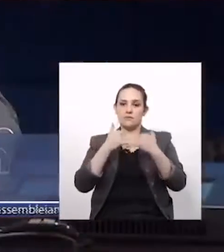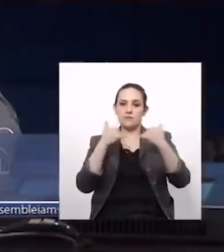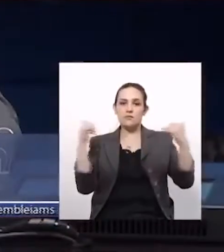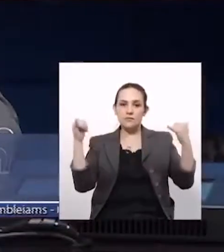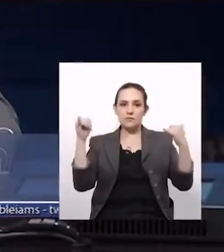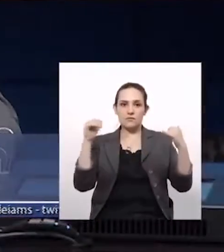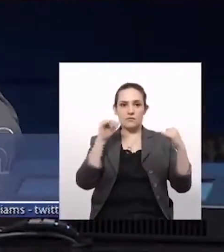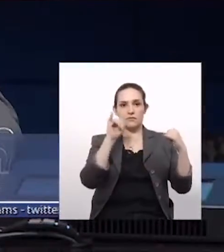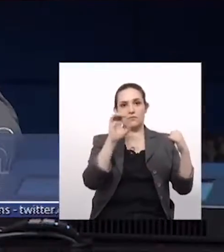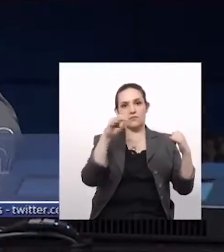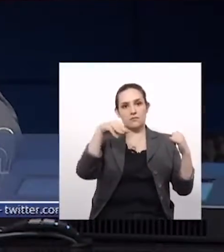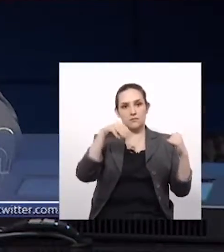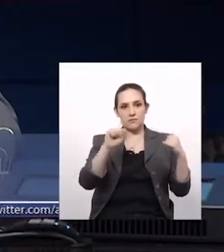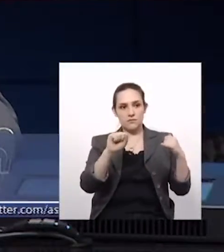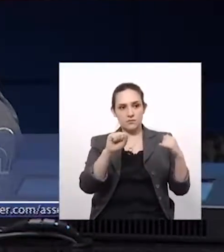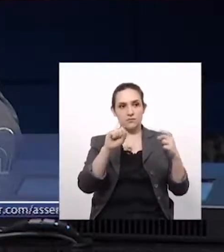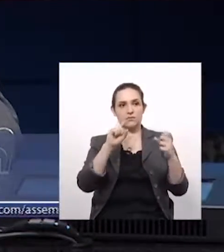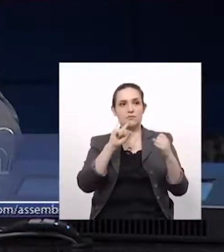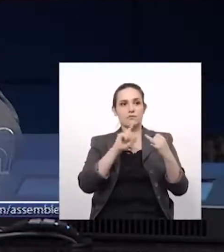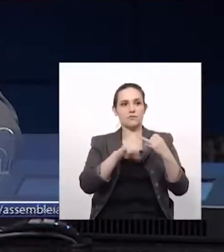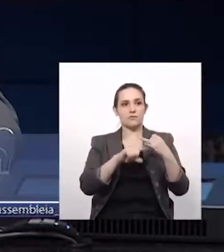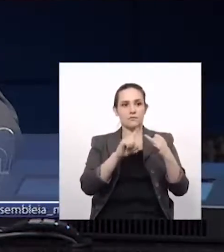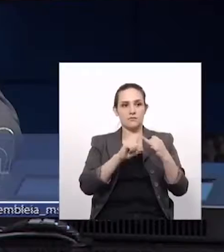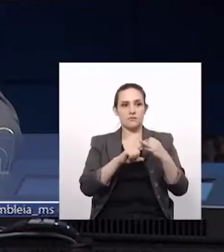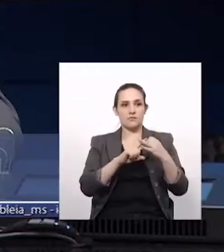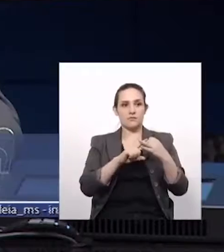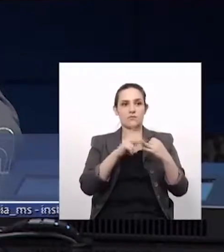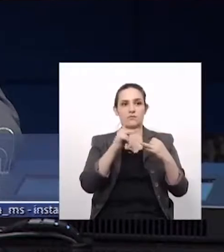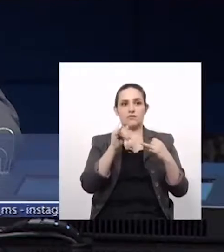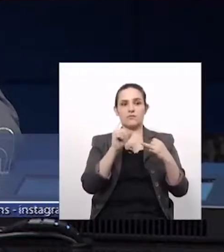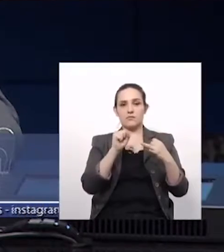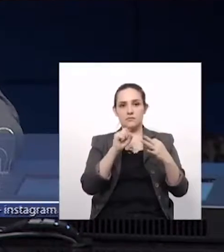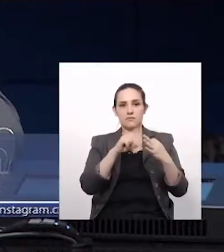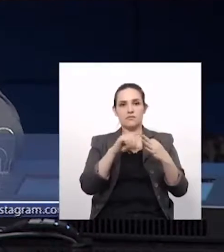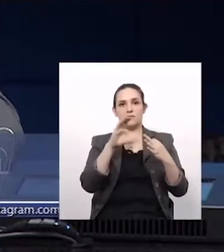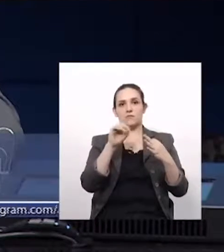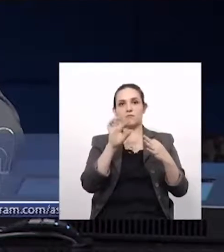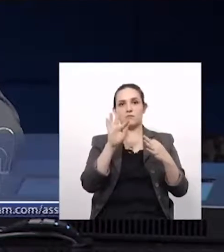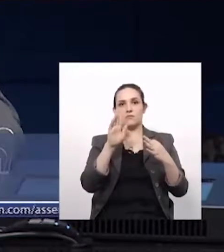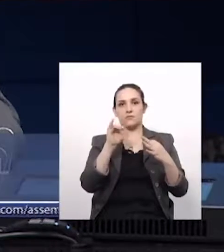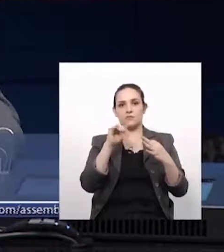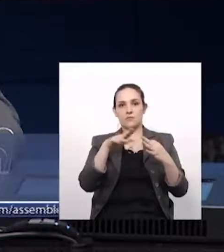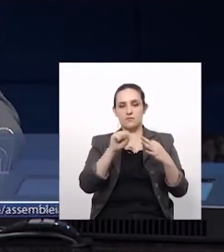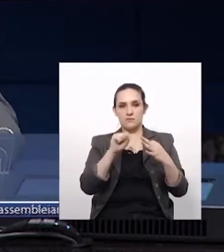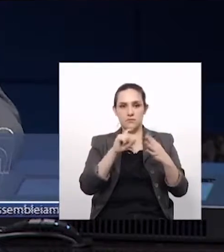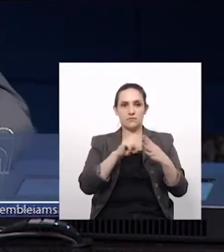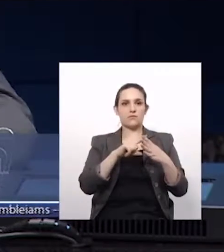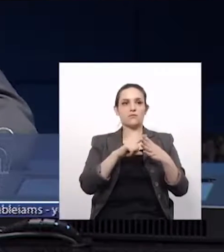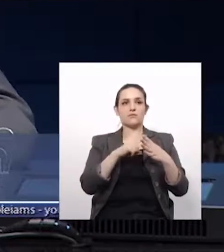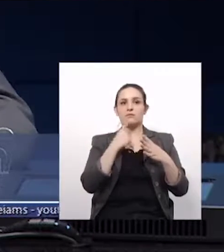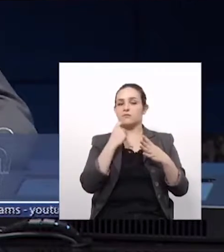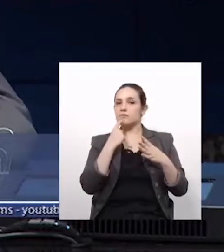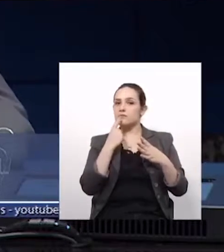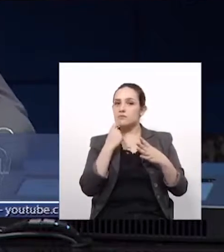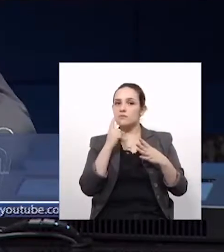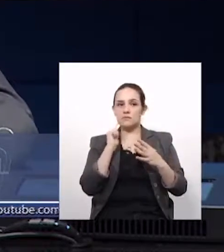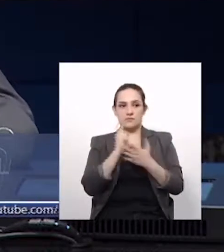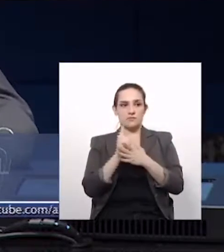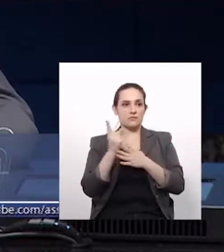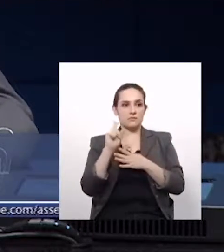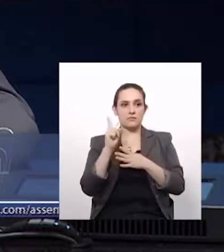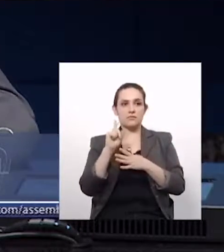pelo ICMS pago, pelo PIS, CONFINS, pela bandeira vermelha, nada disso.